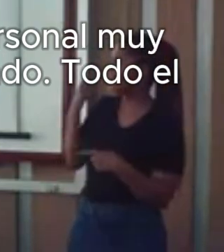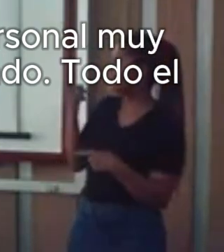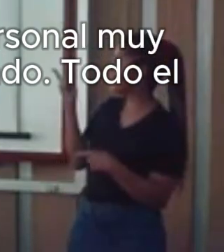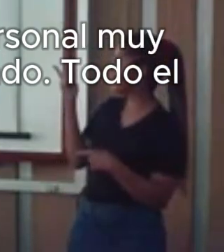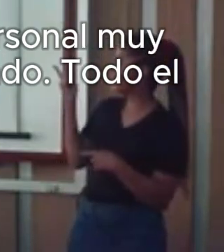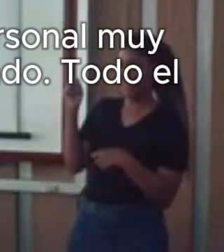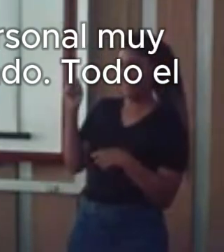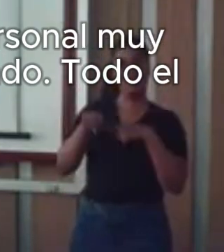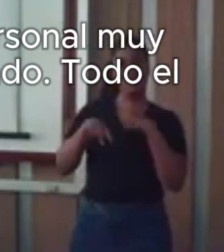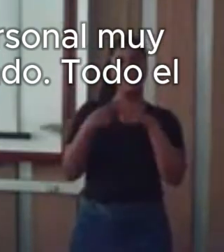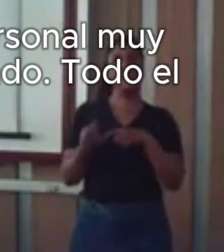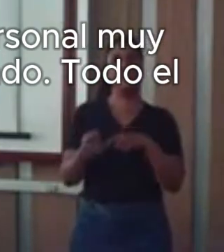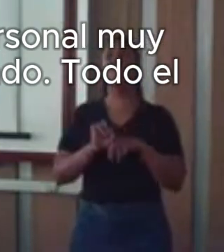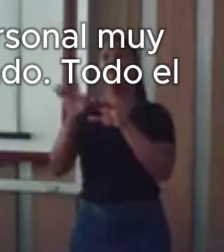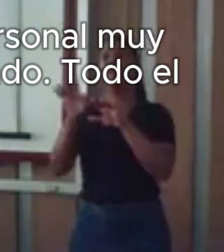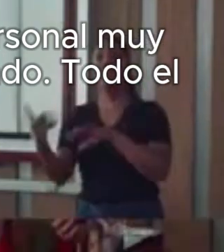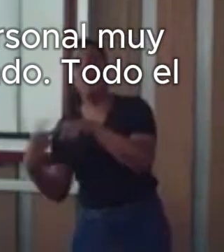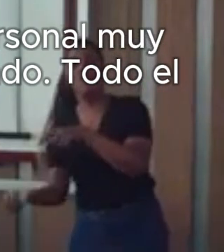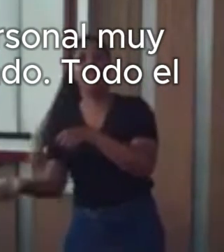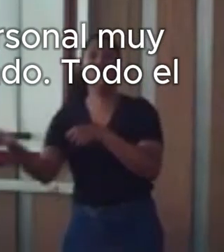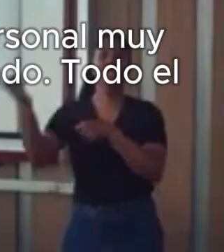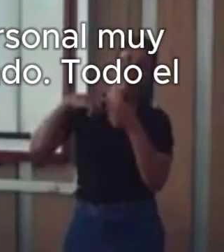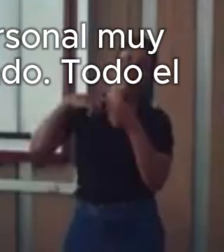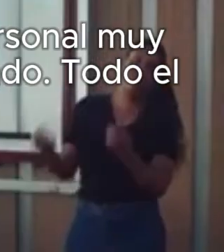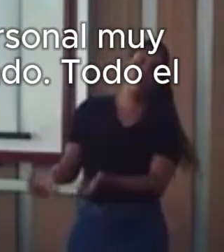volta, né? Todo mundo, Carla, aqui.